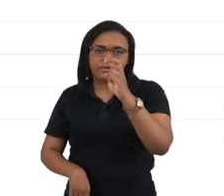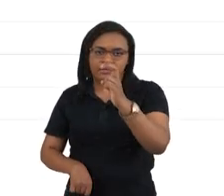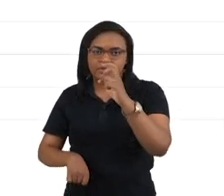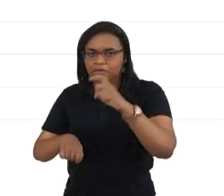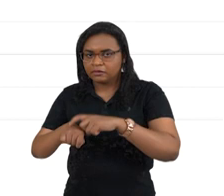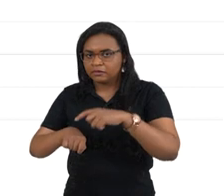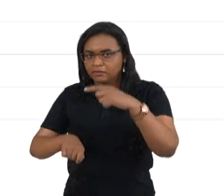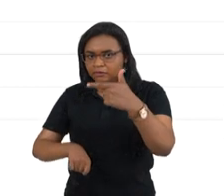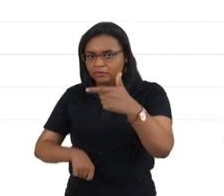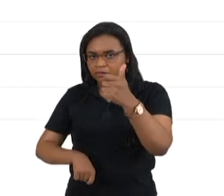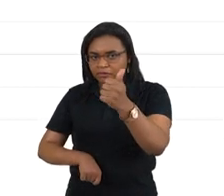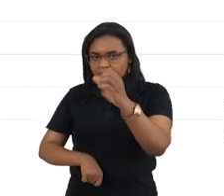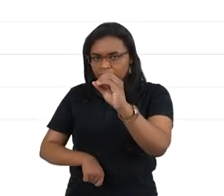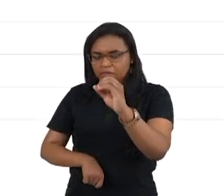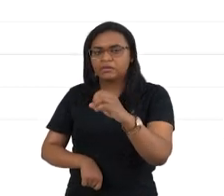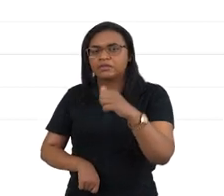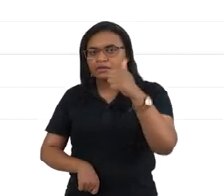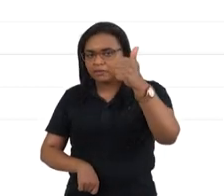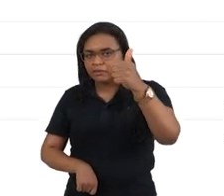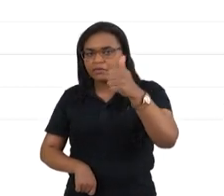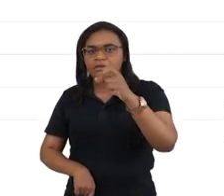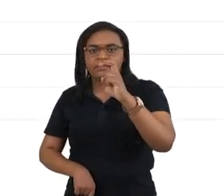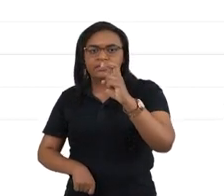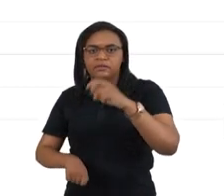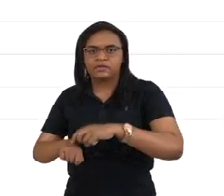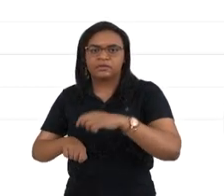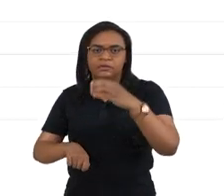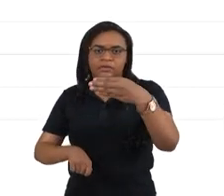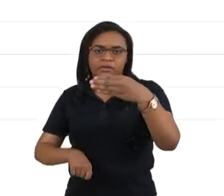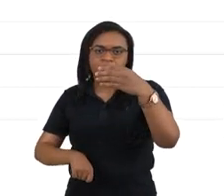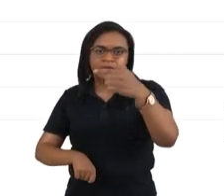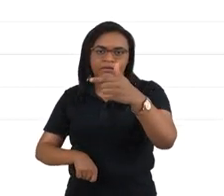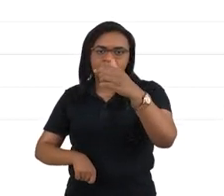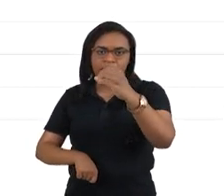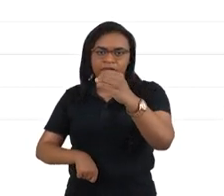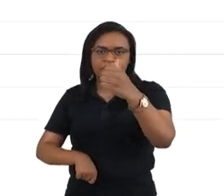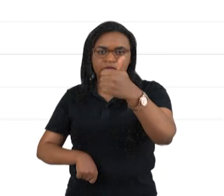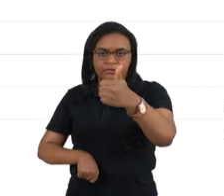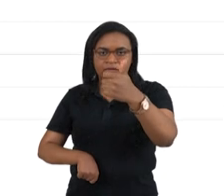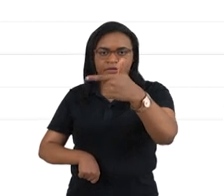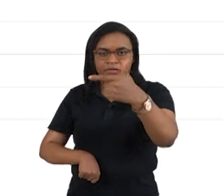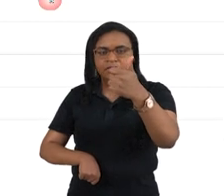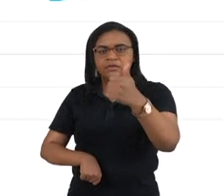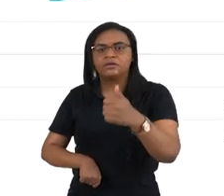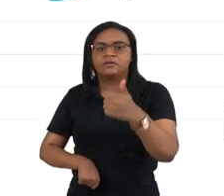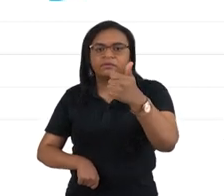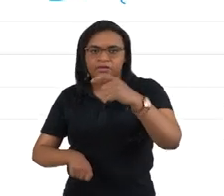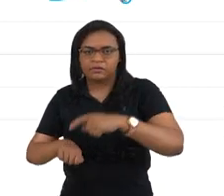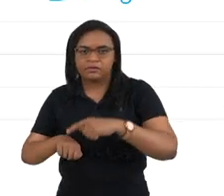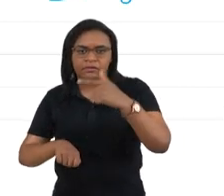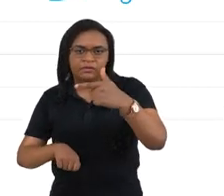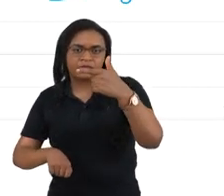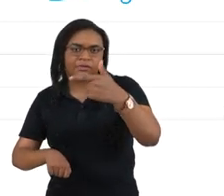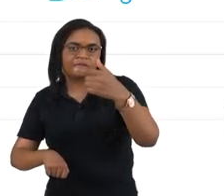dá 10, 0 vai 1. 5 vezes 4 dá 21, 21. 1 vezes 2 é 2 e 1 vezes 4 é 4. Então